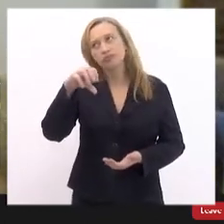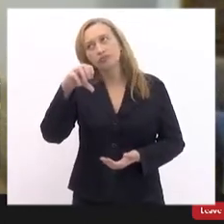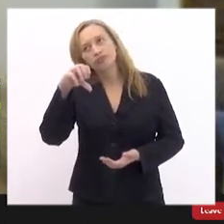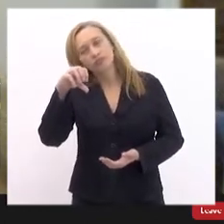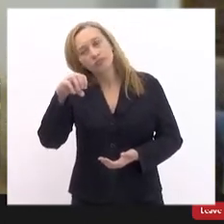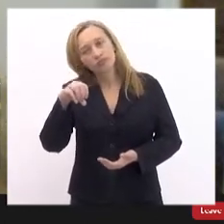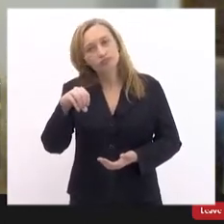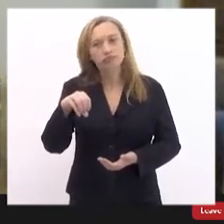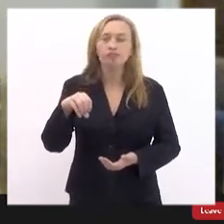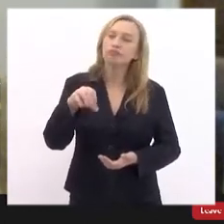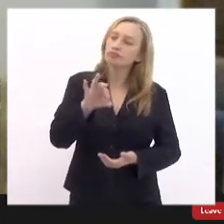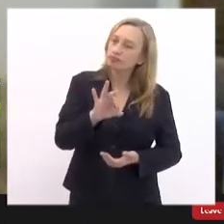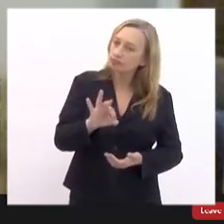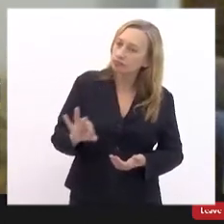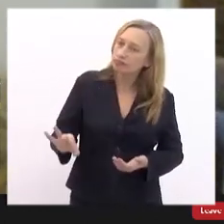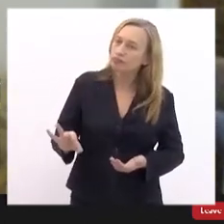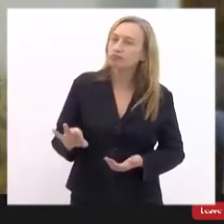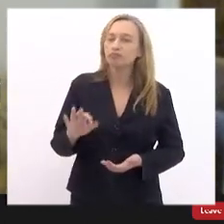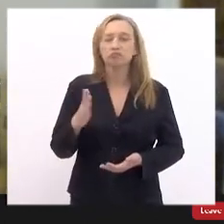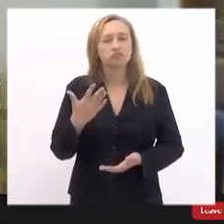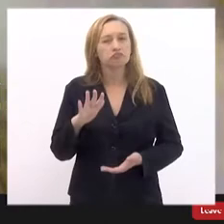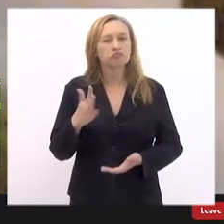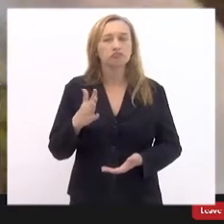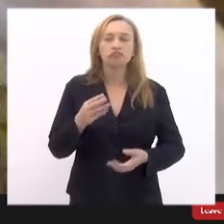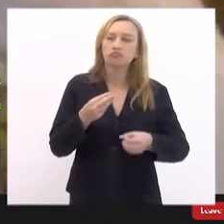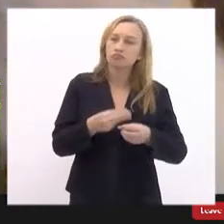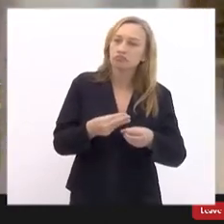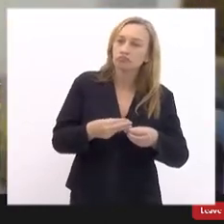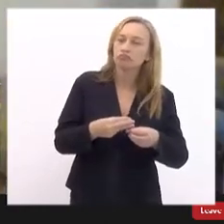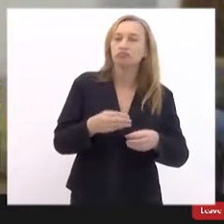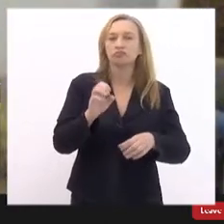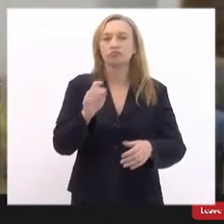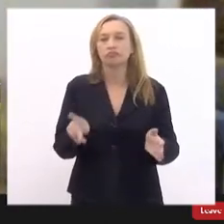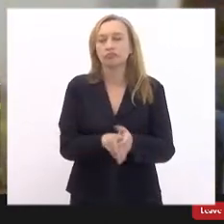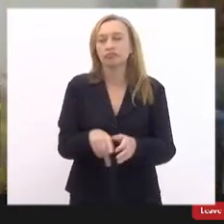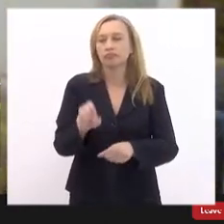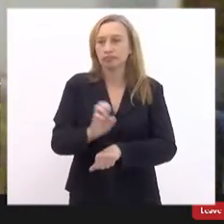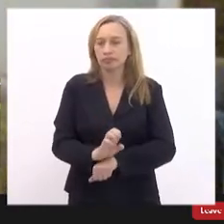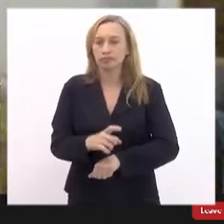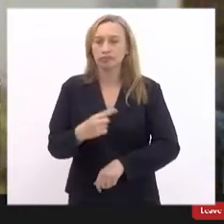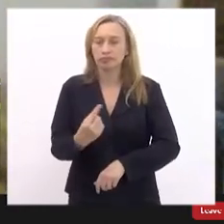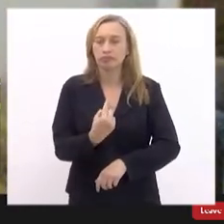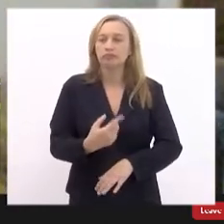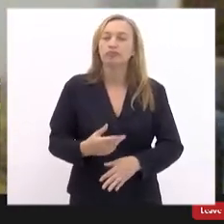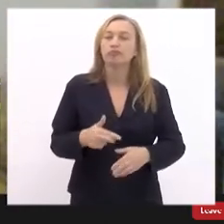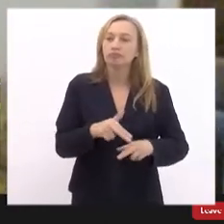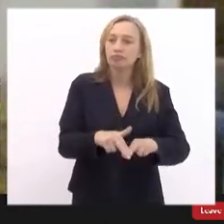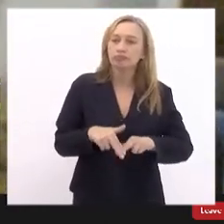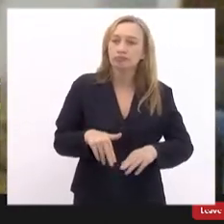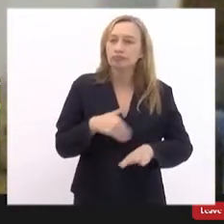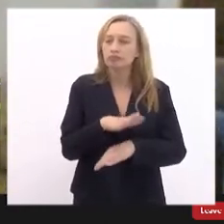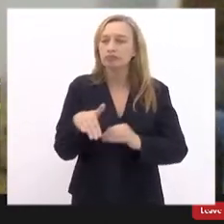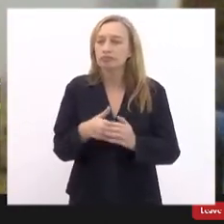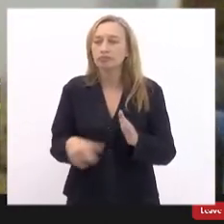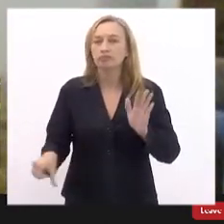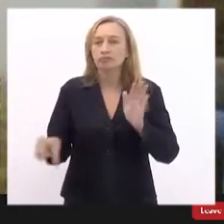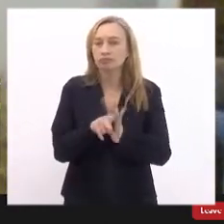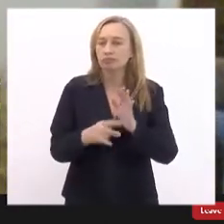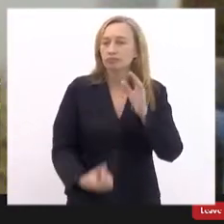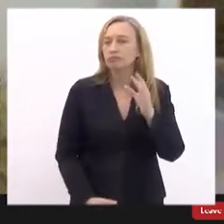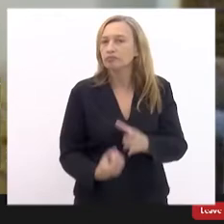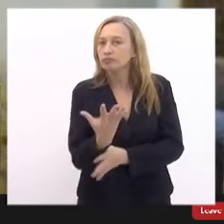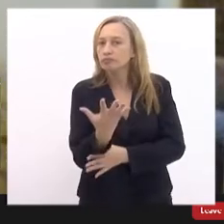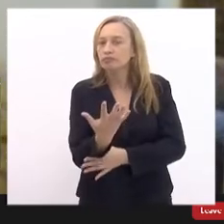90%, talvez, aí, nos municípios do nosso estado. Portanto, toda a lei que surge,